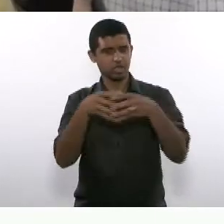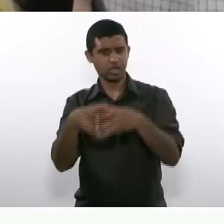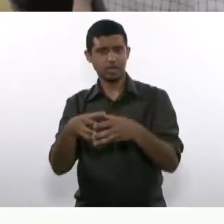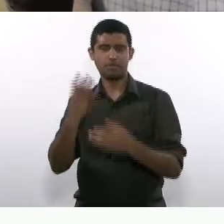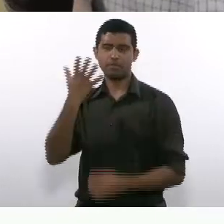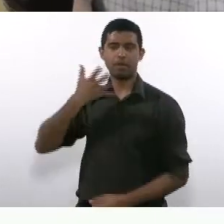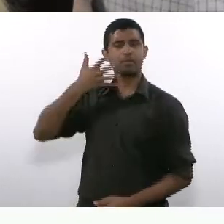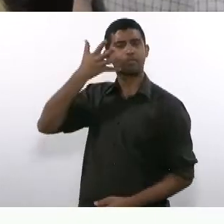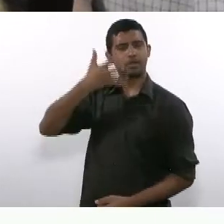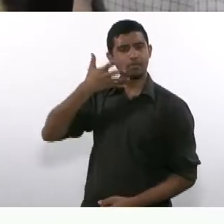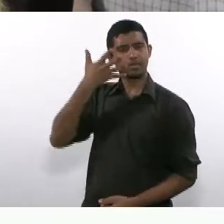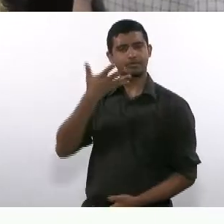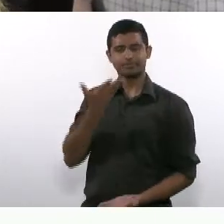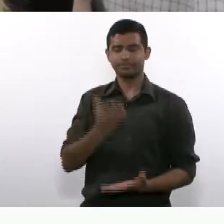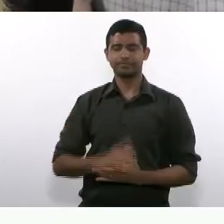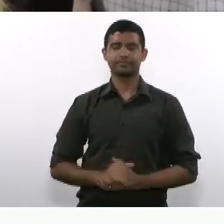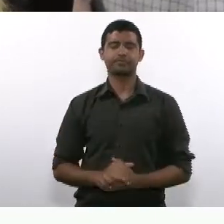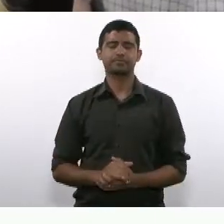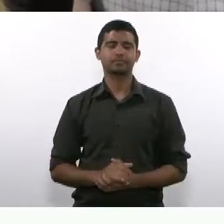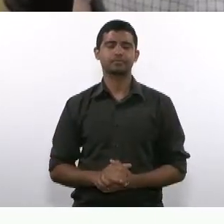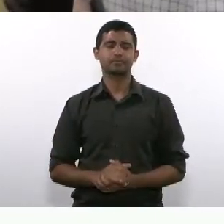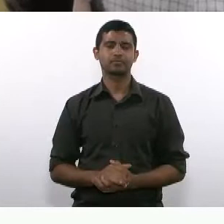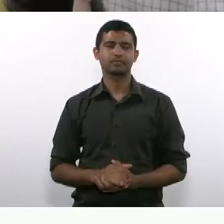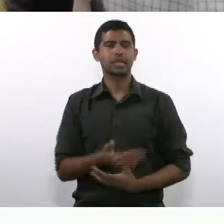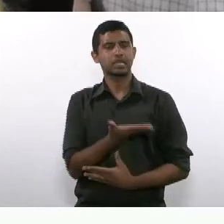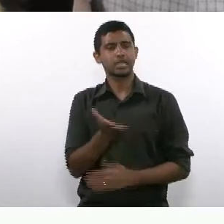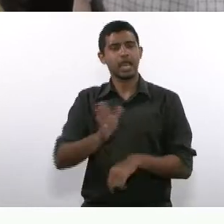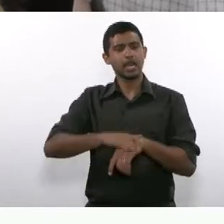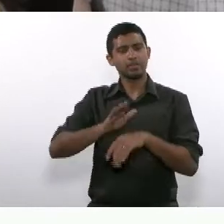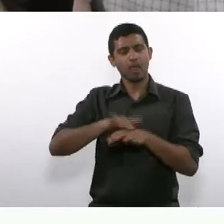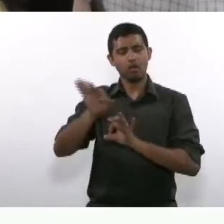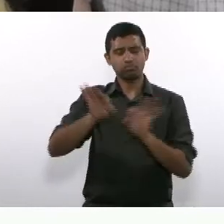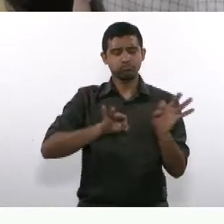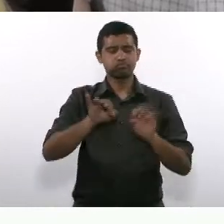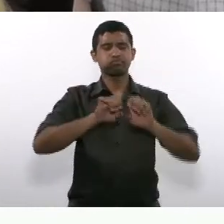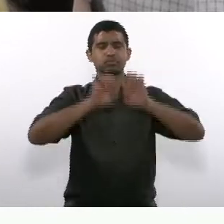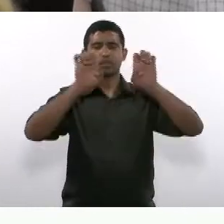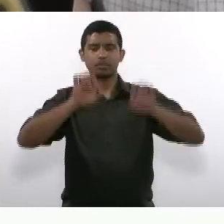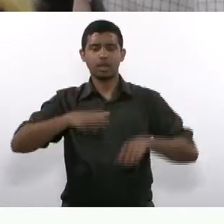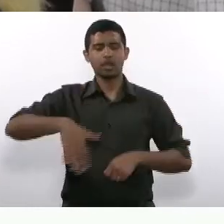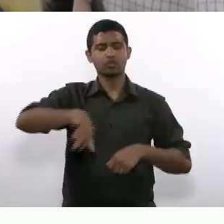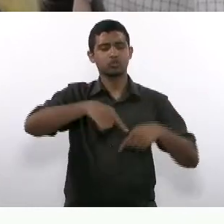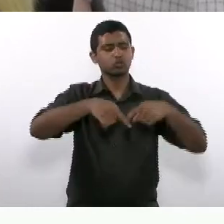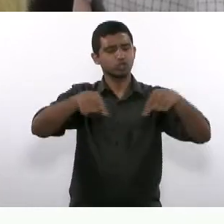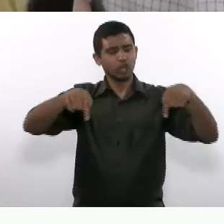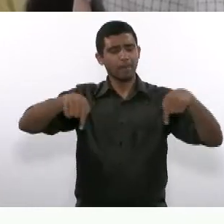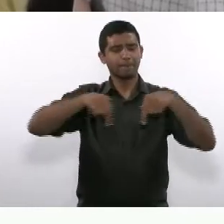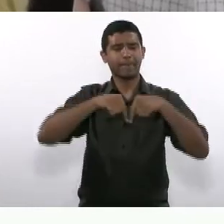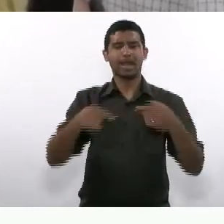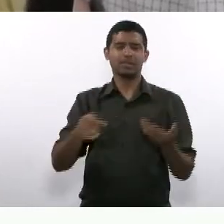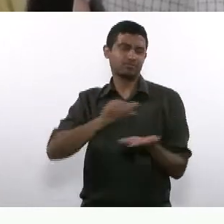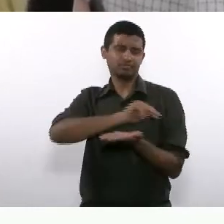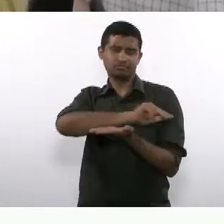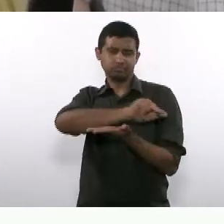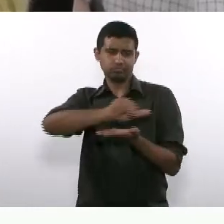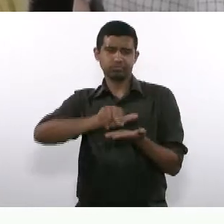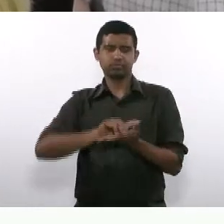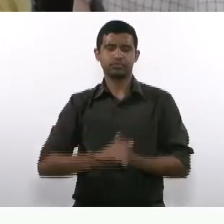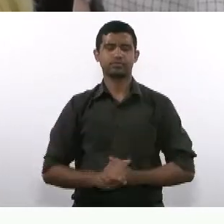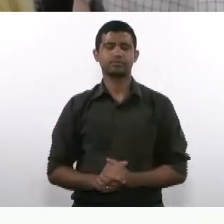palestras e eles constroem a infraestrutura, como espaço, equipamentos e assim por diante.